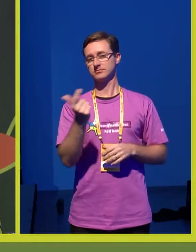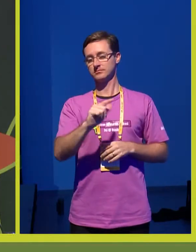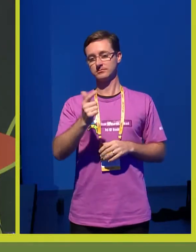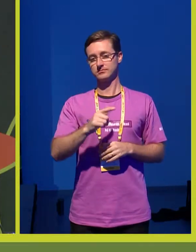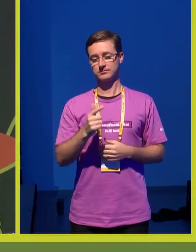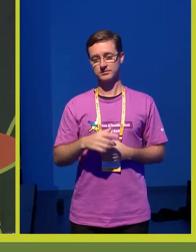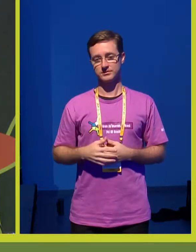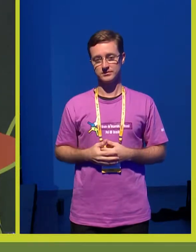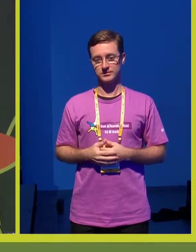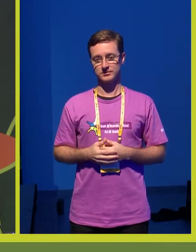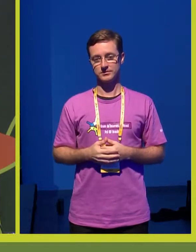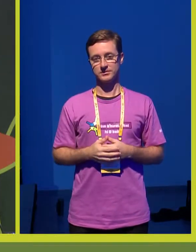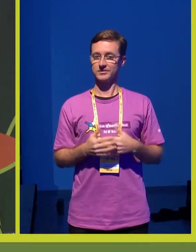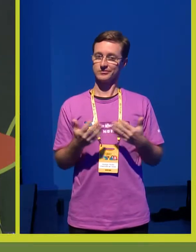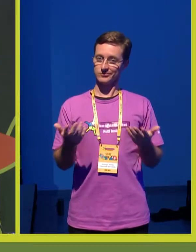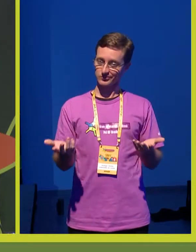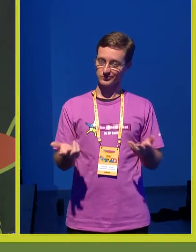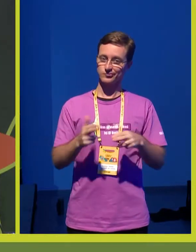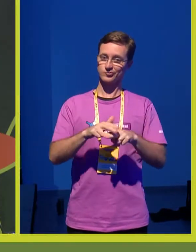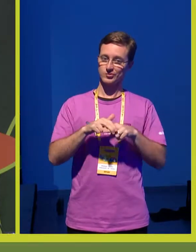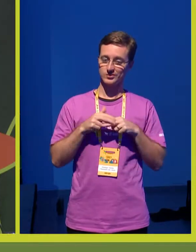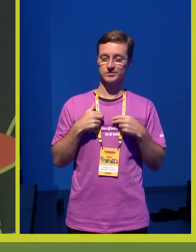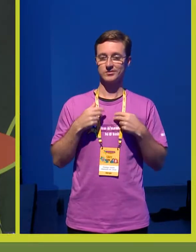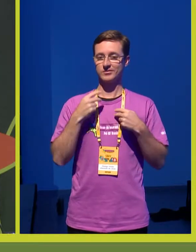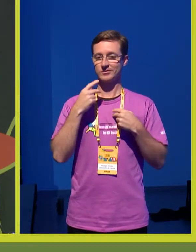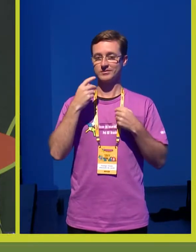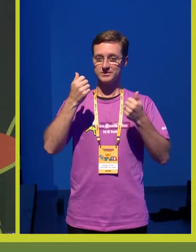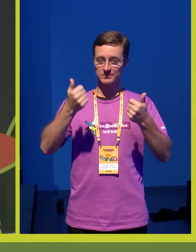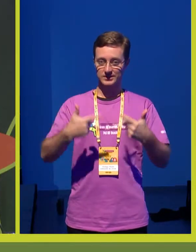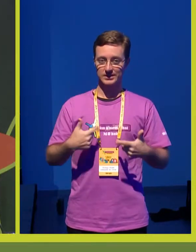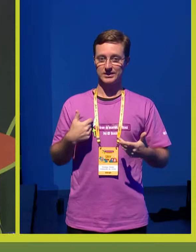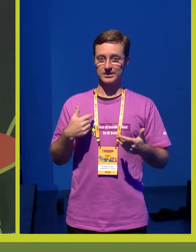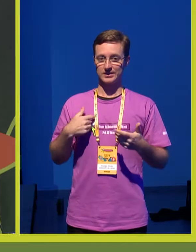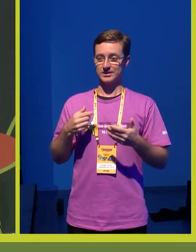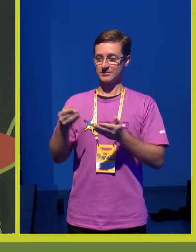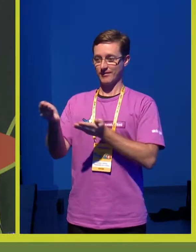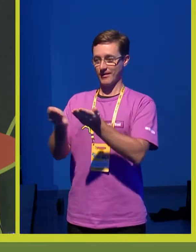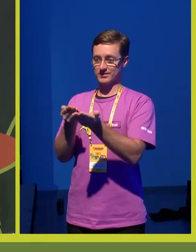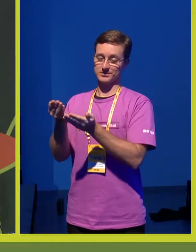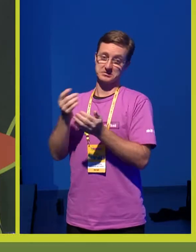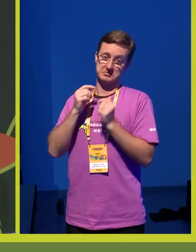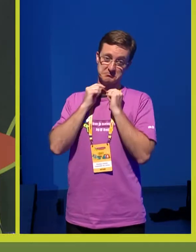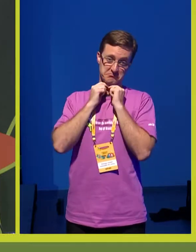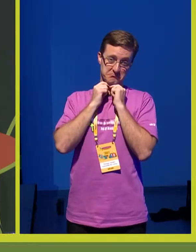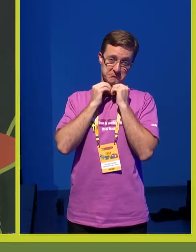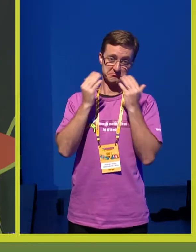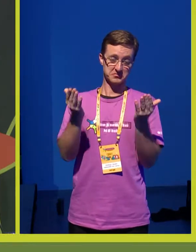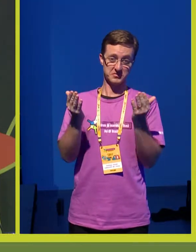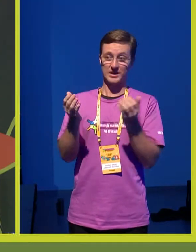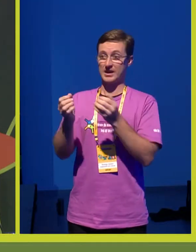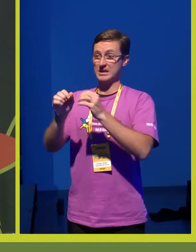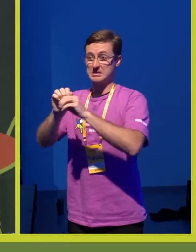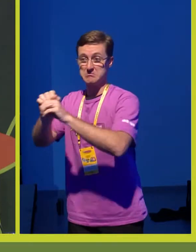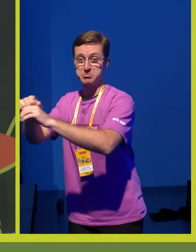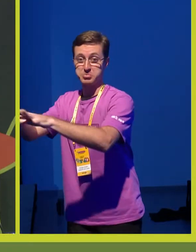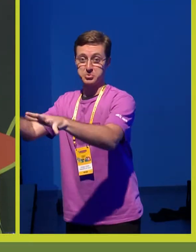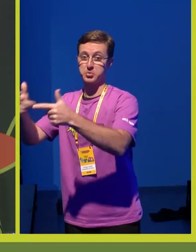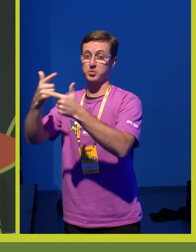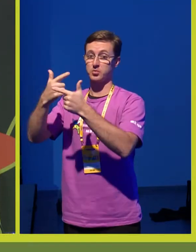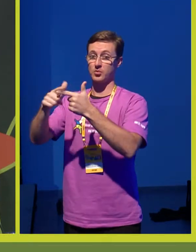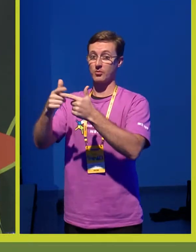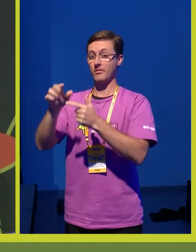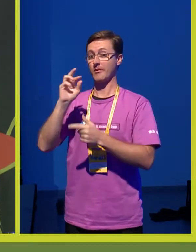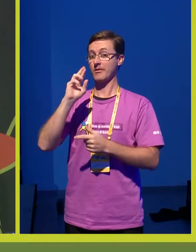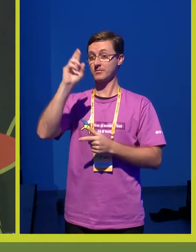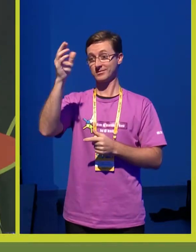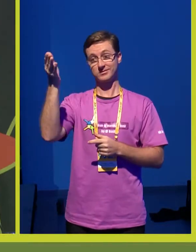que eu não tenho mais acesso àqueles dados e os dados podem ser vazados ou não e se acontecer algum problema com